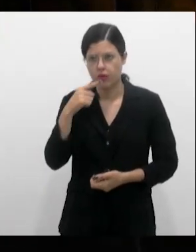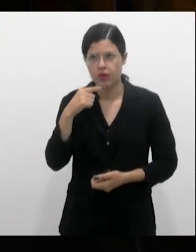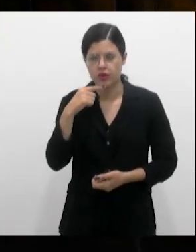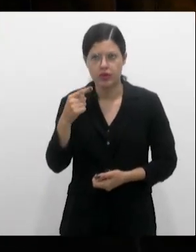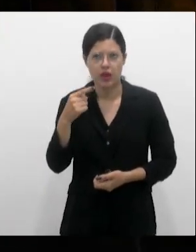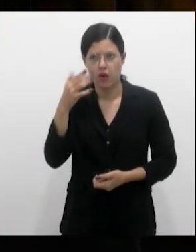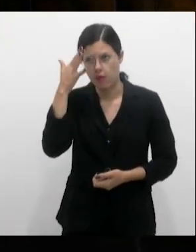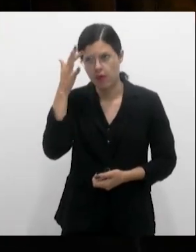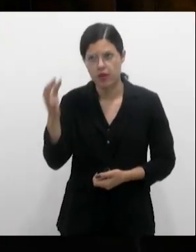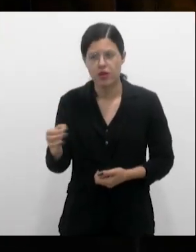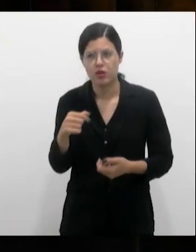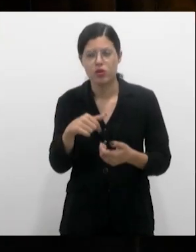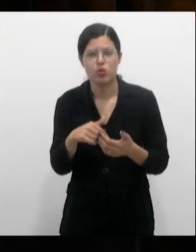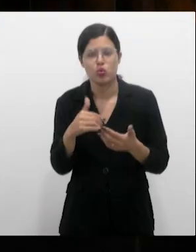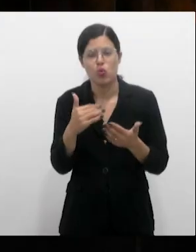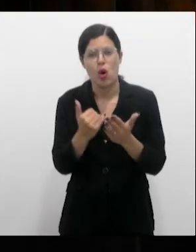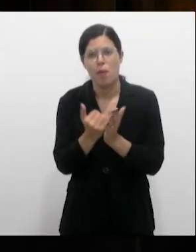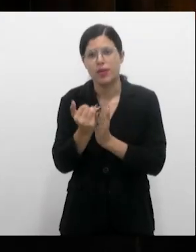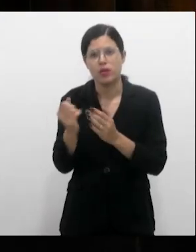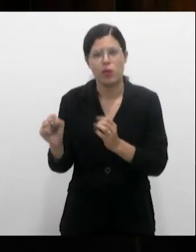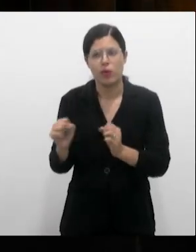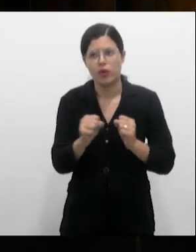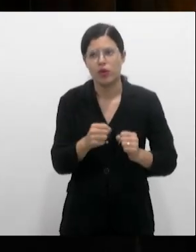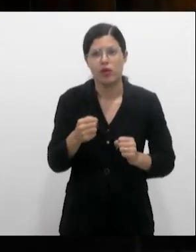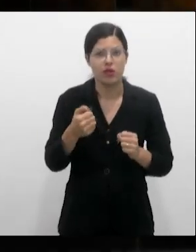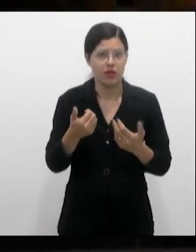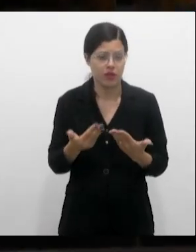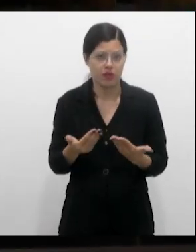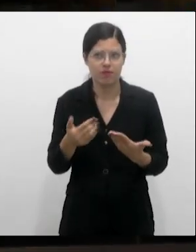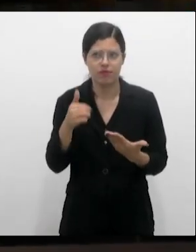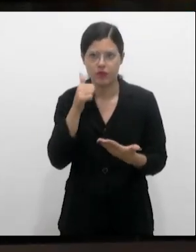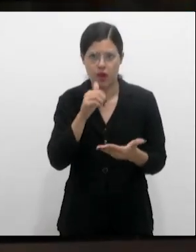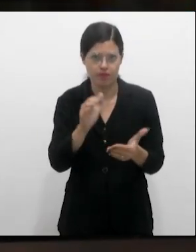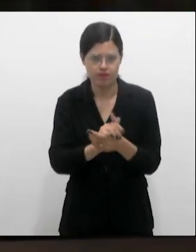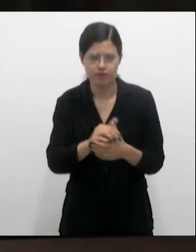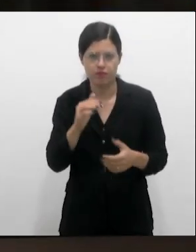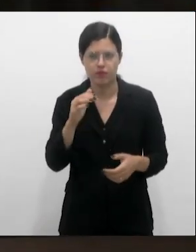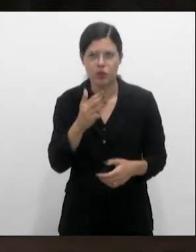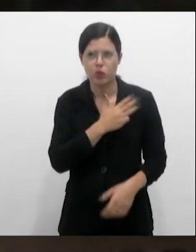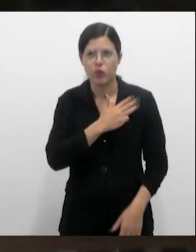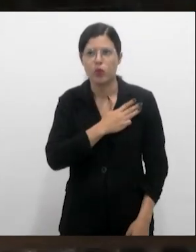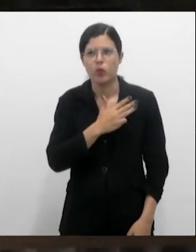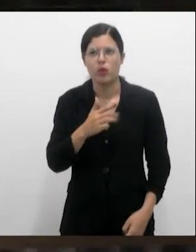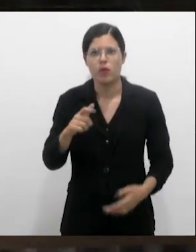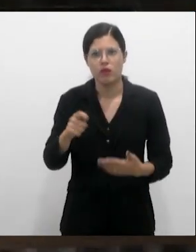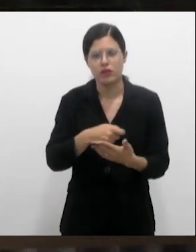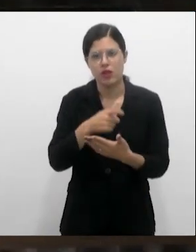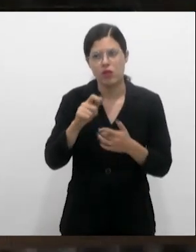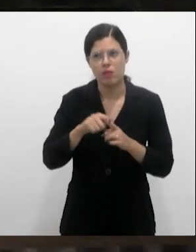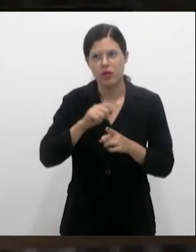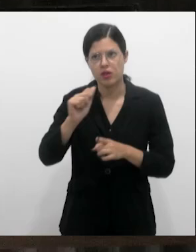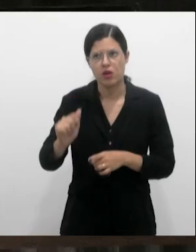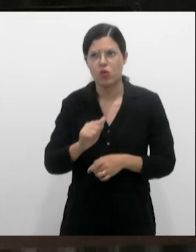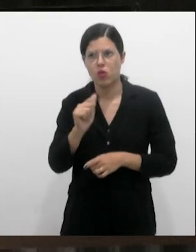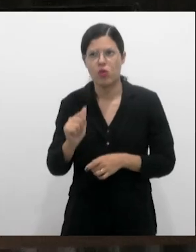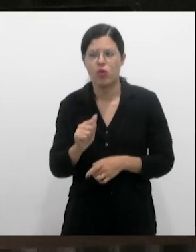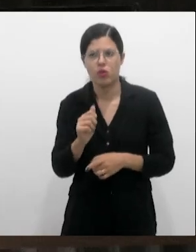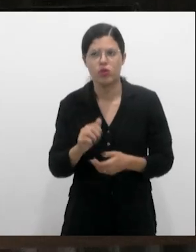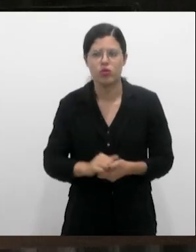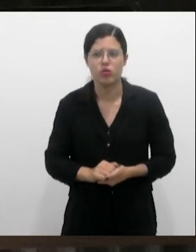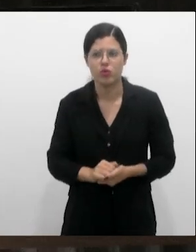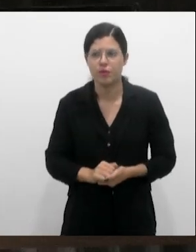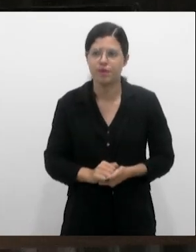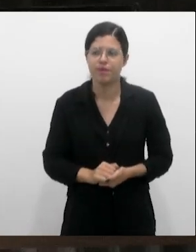poder da primeira-dama. A medida foi assinada em agosto. Amplia o acesso da primeira-dama aos serviços do gabinete pessoal do